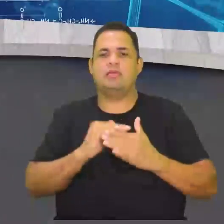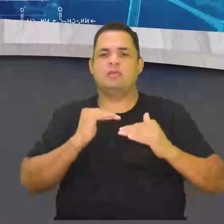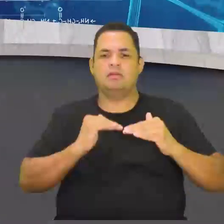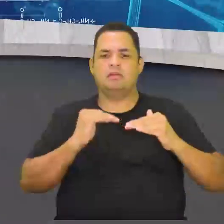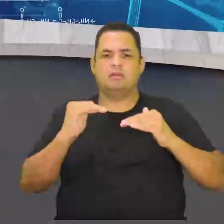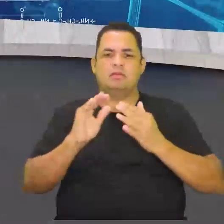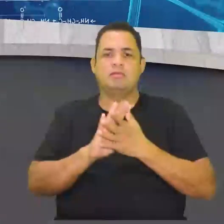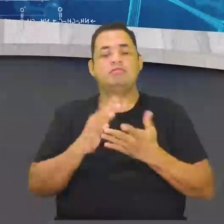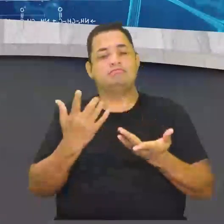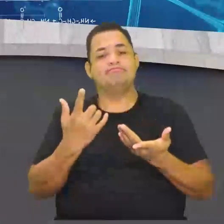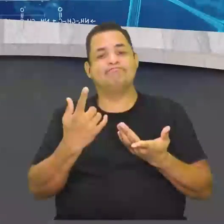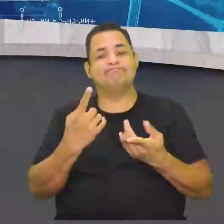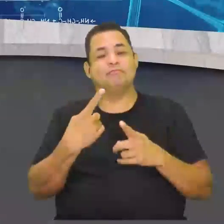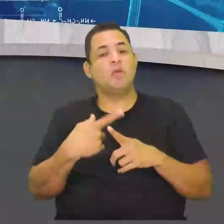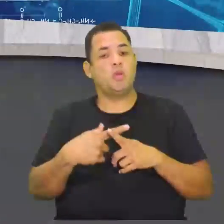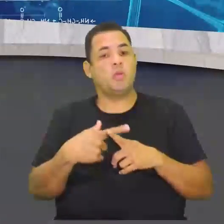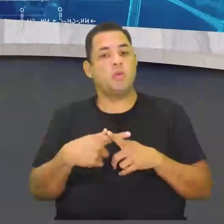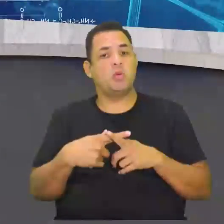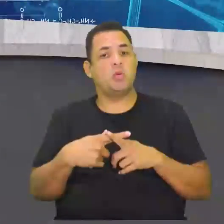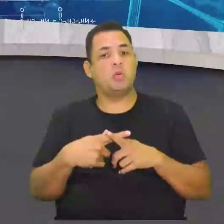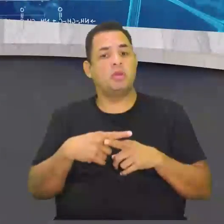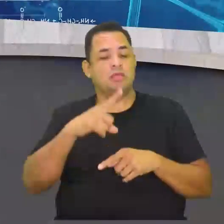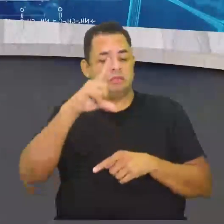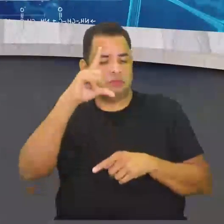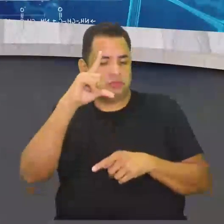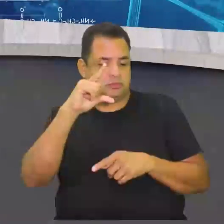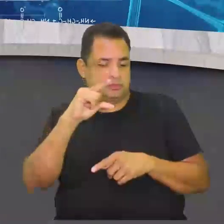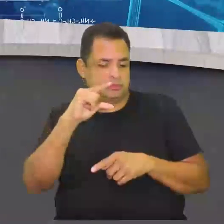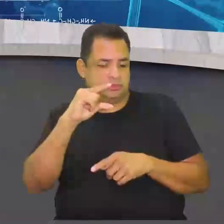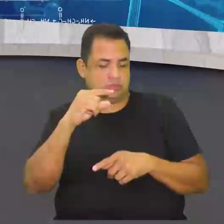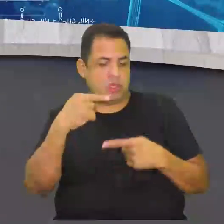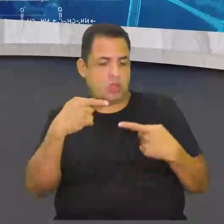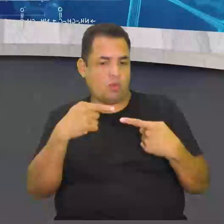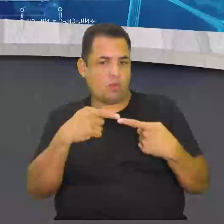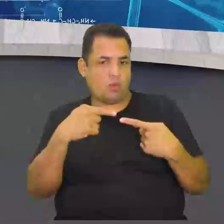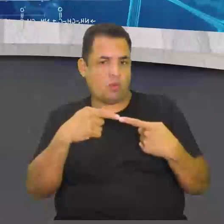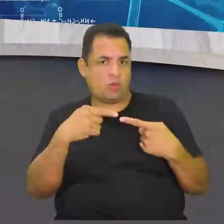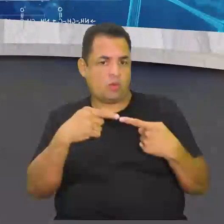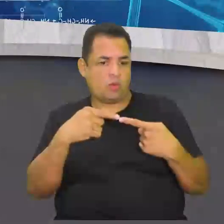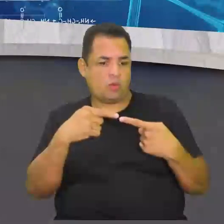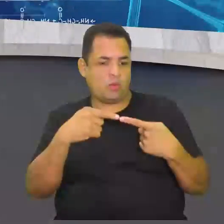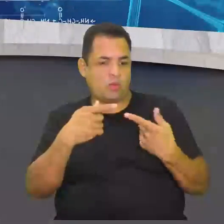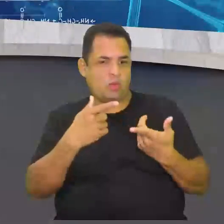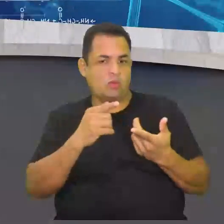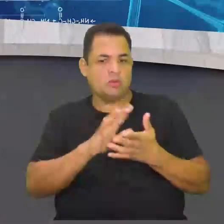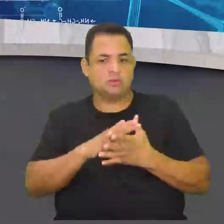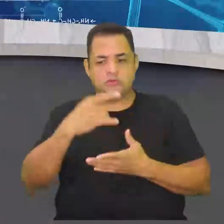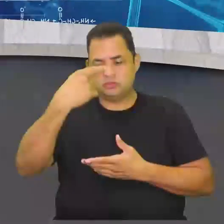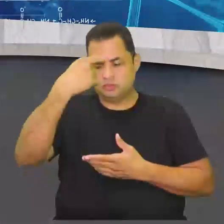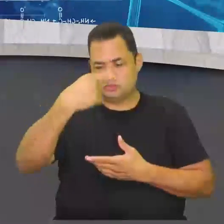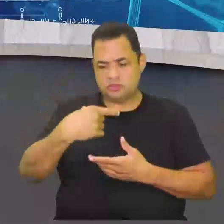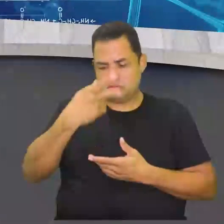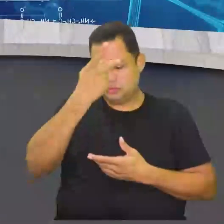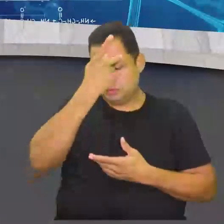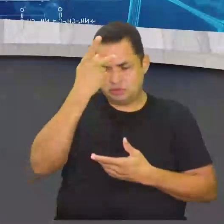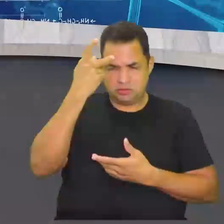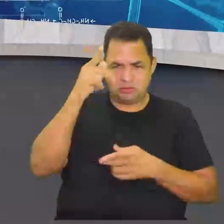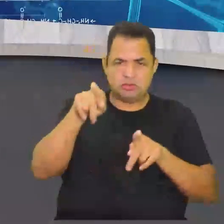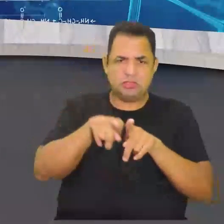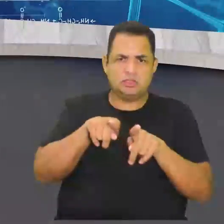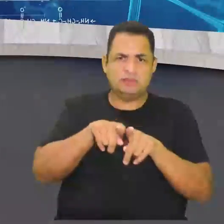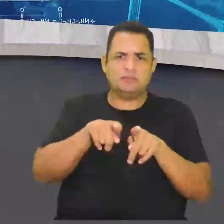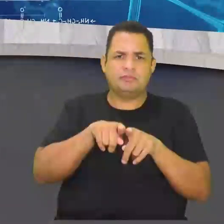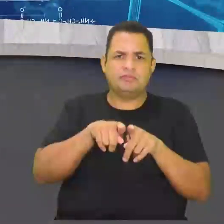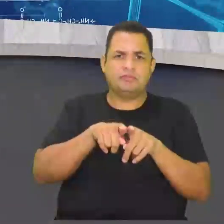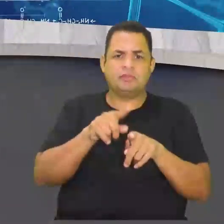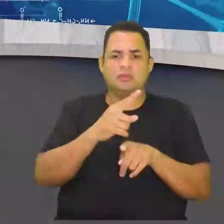os motivos, né, pessoal? Vai diminuir o contato do lixo com os seres humanos e também